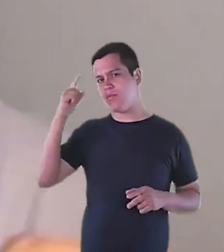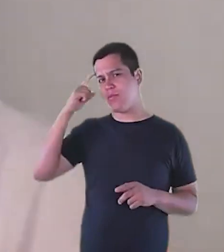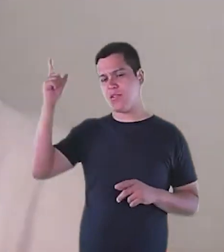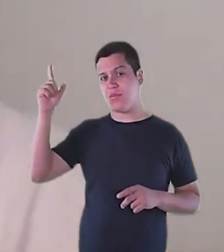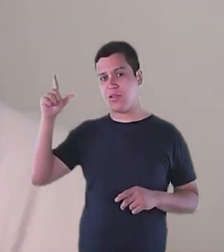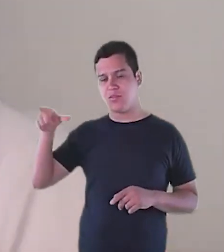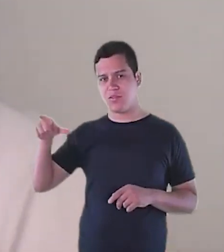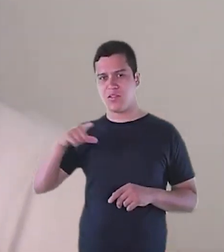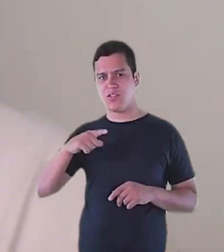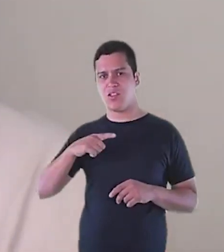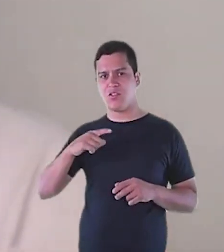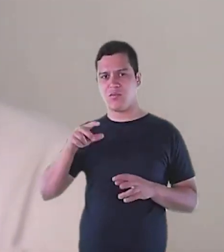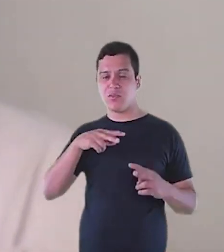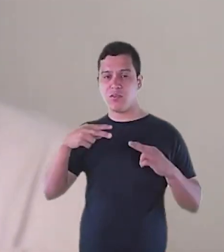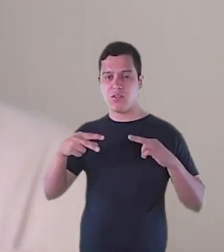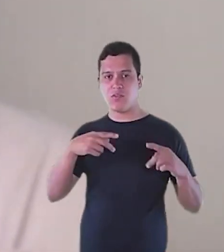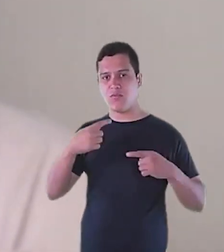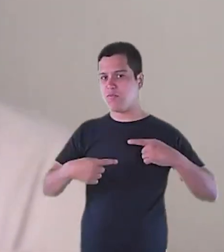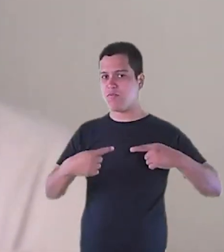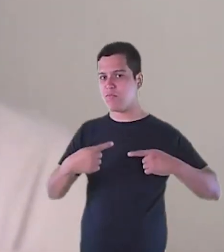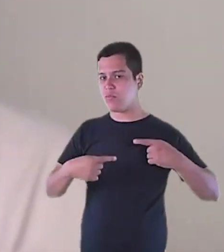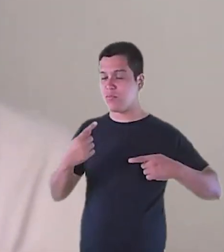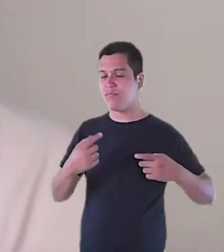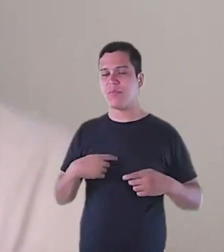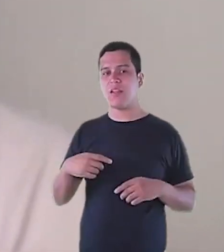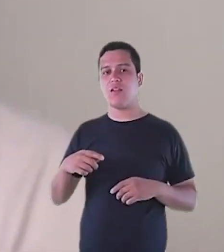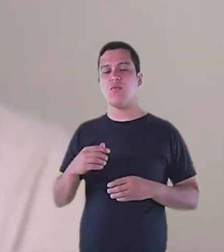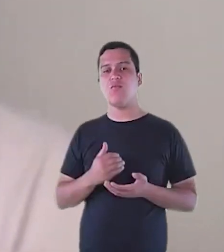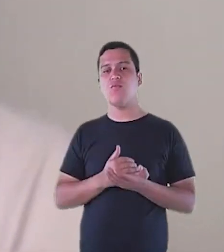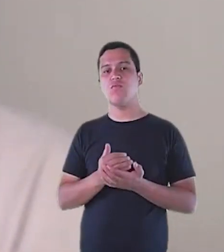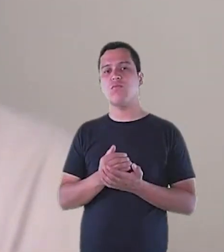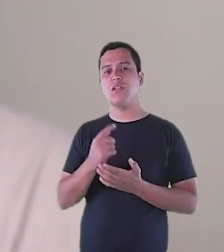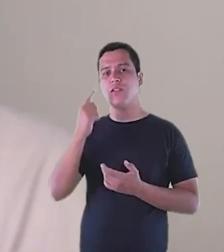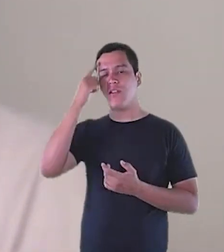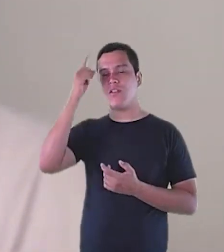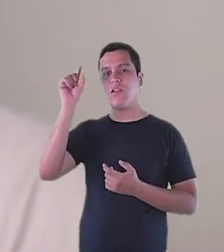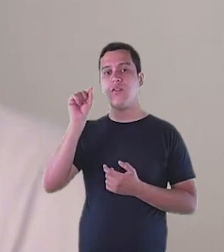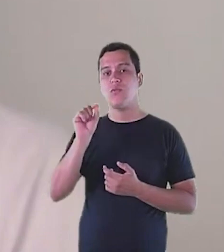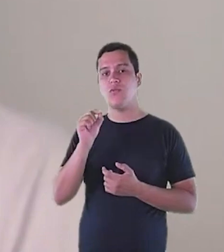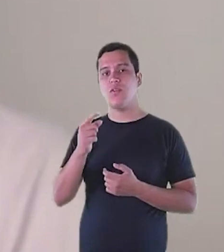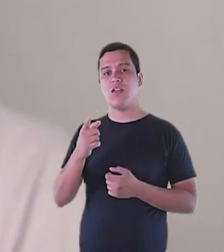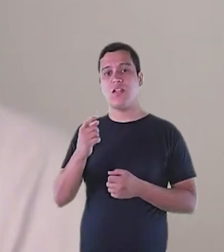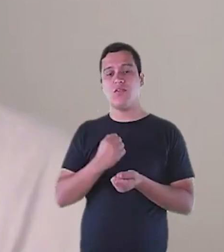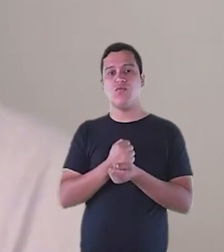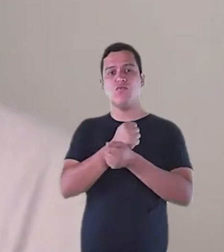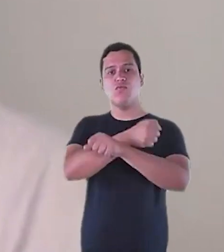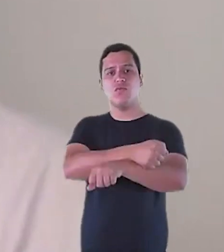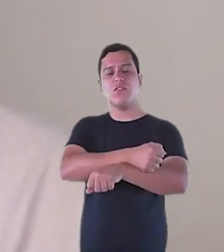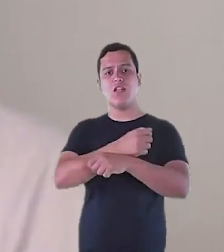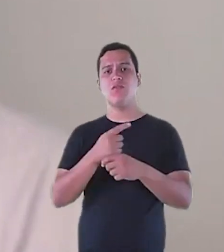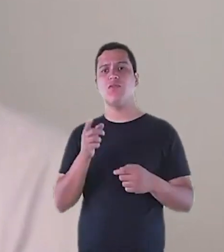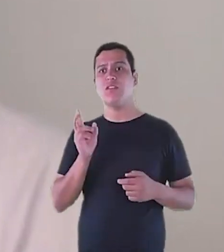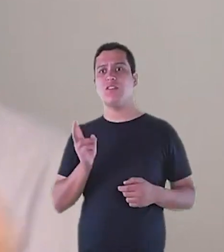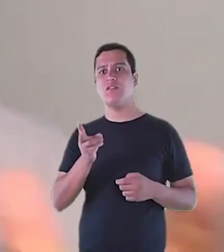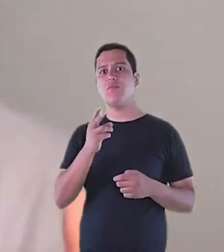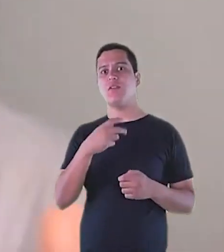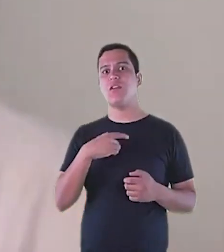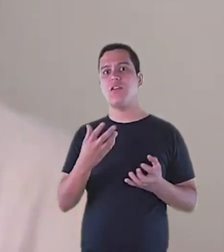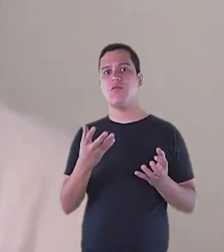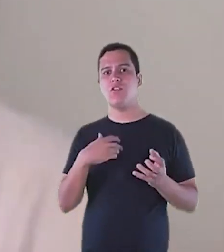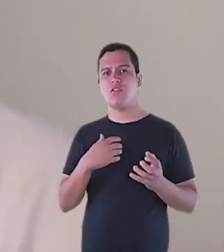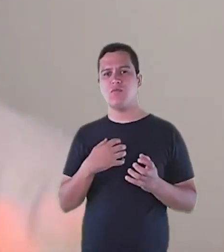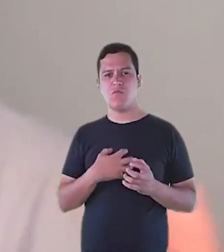lutas, enfrentamentos sociais, surge a ideia do escravo em permanente estado de rebelião, pegando